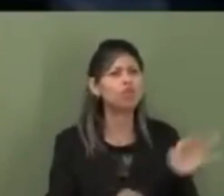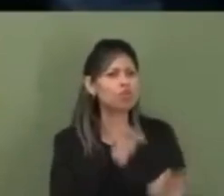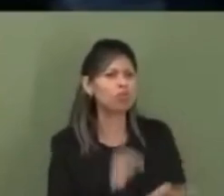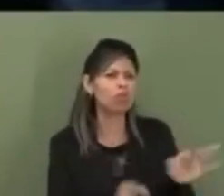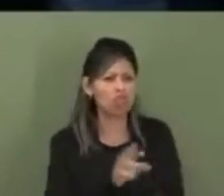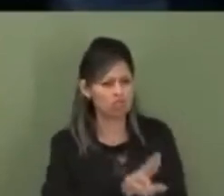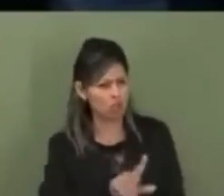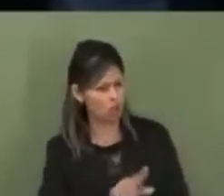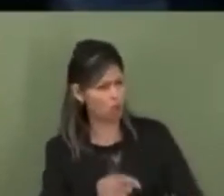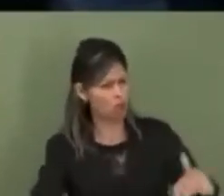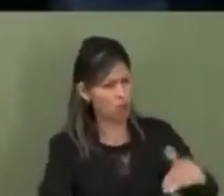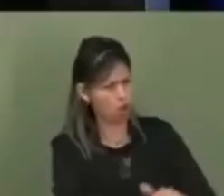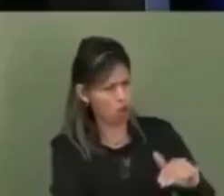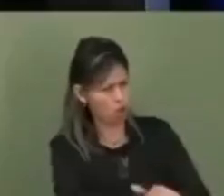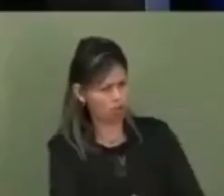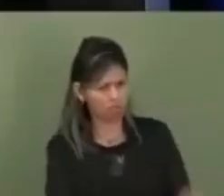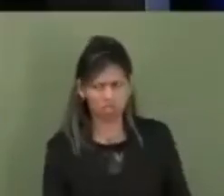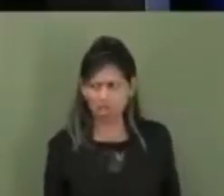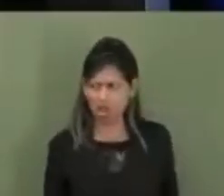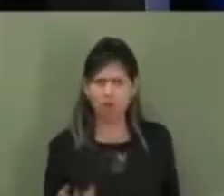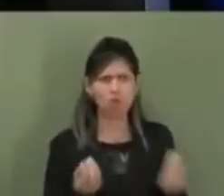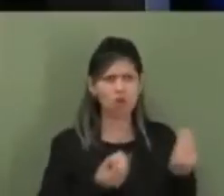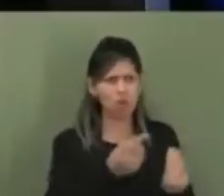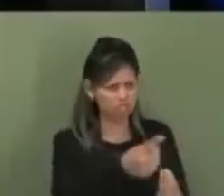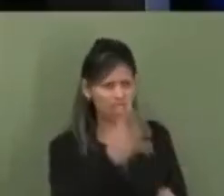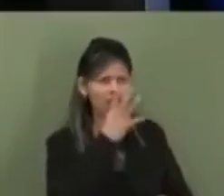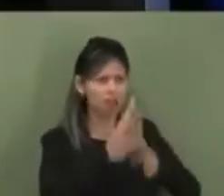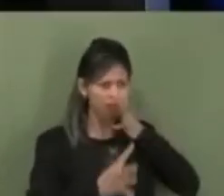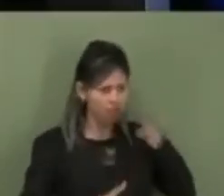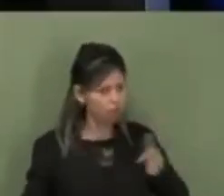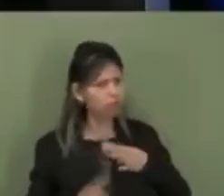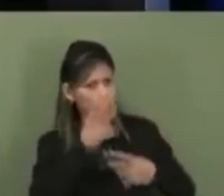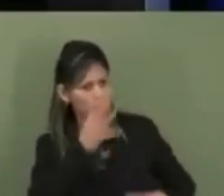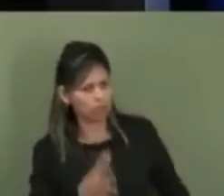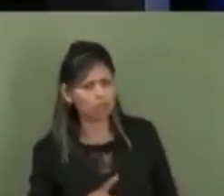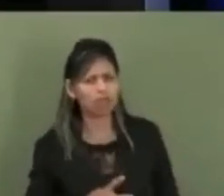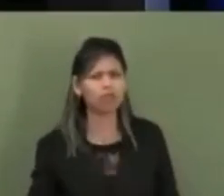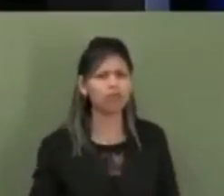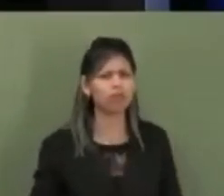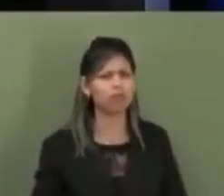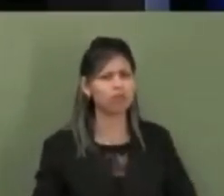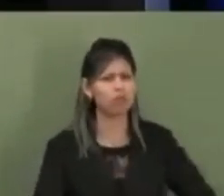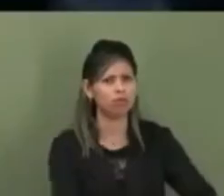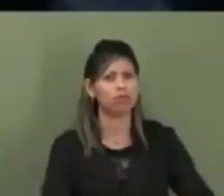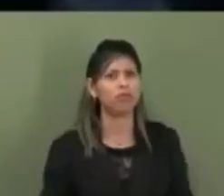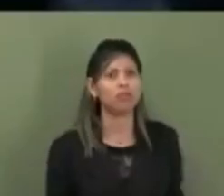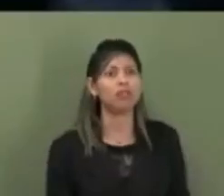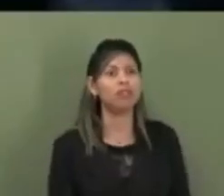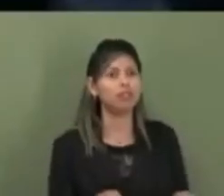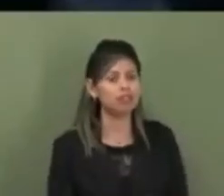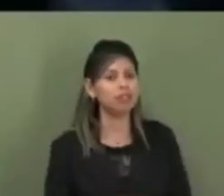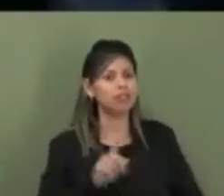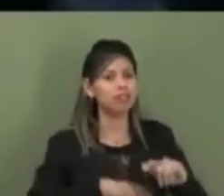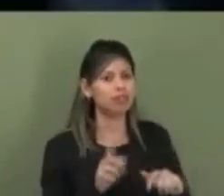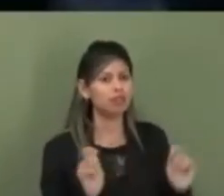Isso não é corrupção. O senhor quiser me acusar um comitê de ética ou coisa parecida. Pelo amor de Deus. que está inapropriado. O senhor está violando. Nós